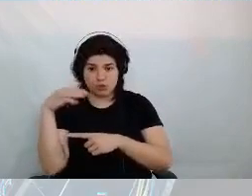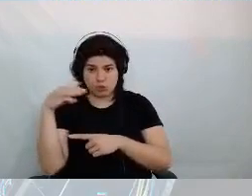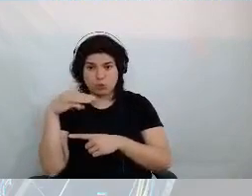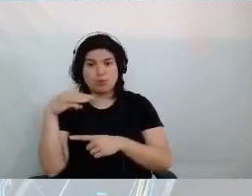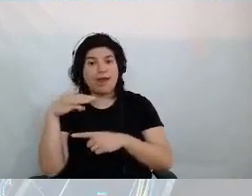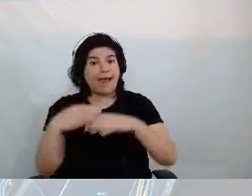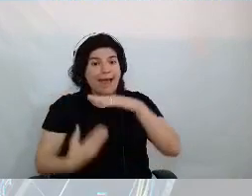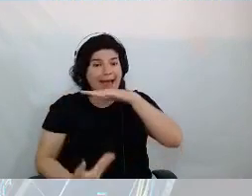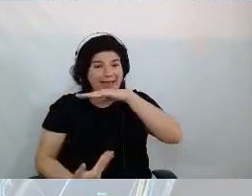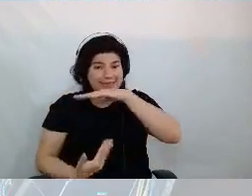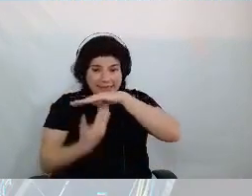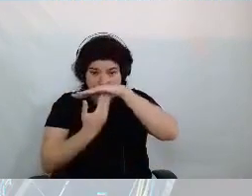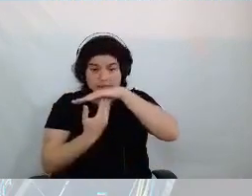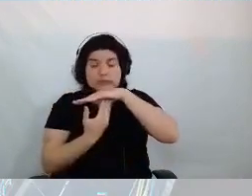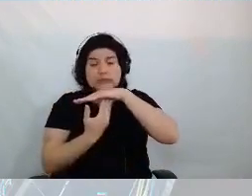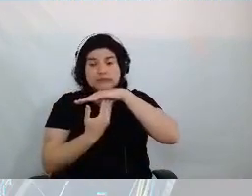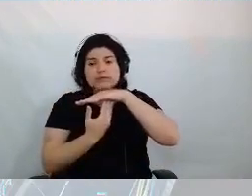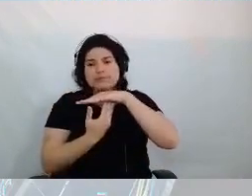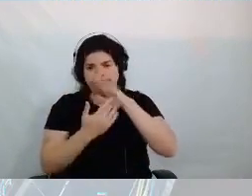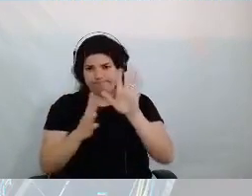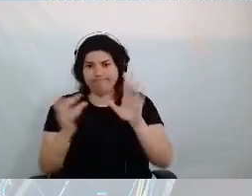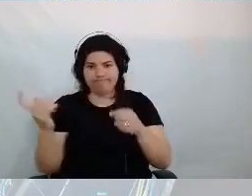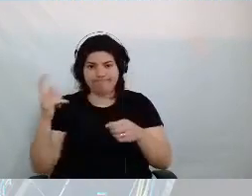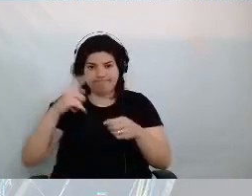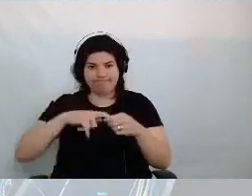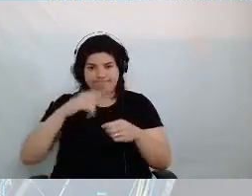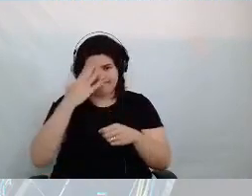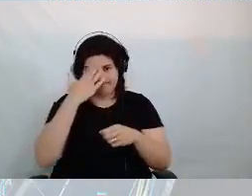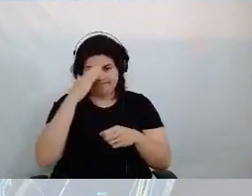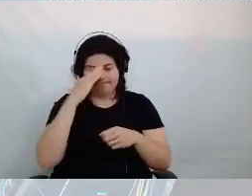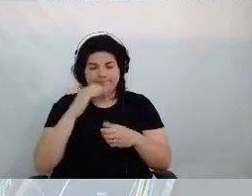né? Então, vamos voltar aqui só para o JMeter.